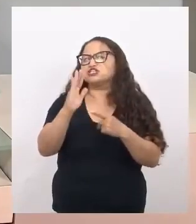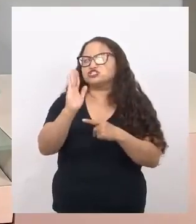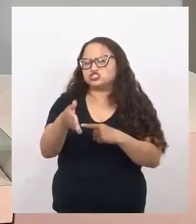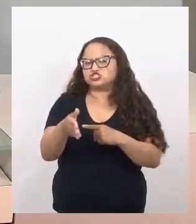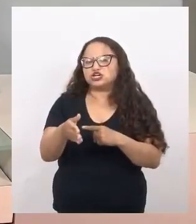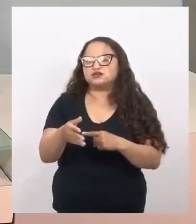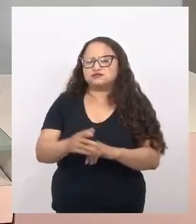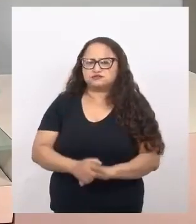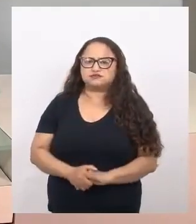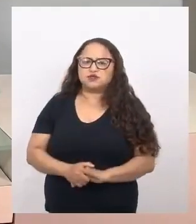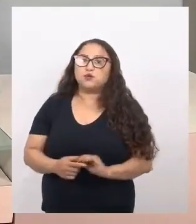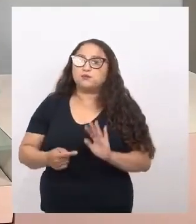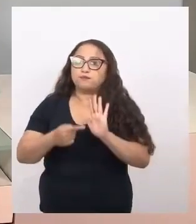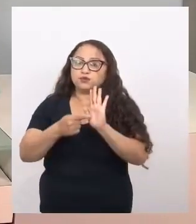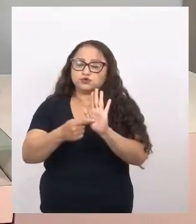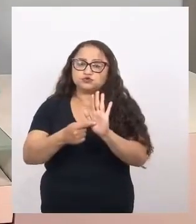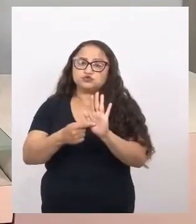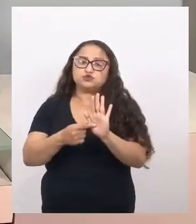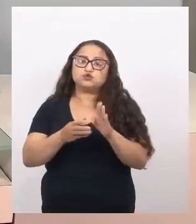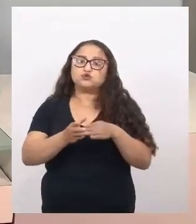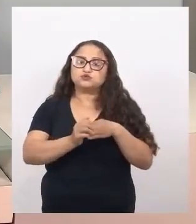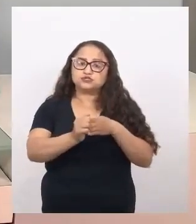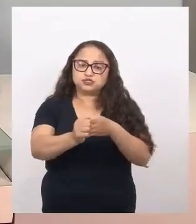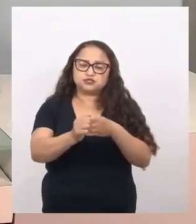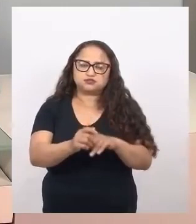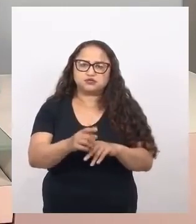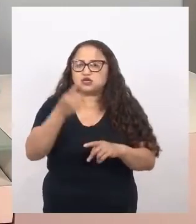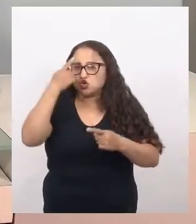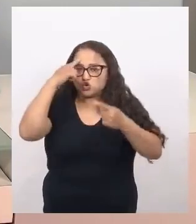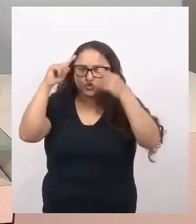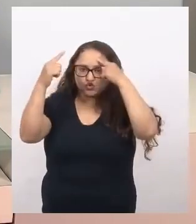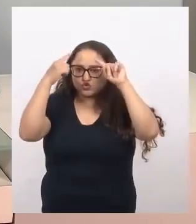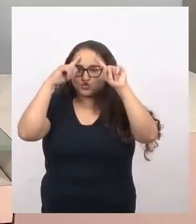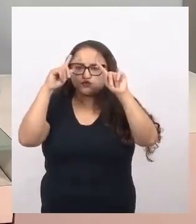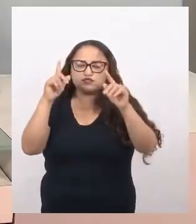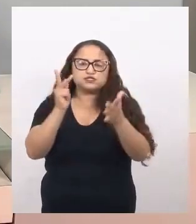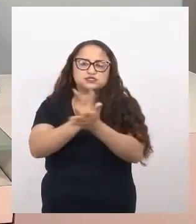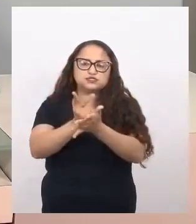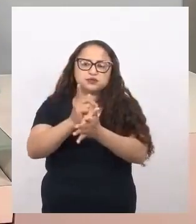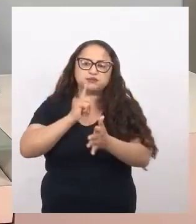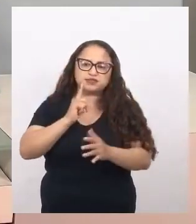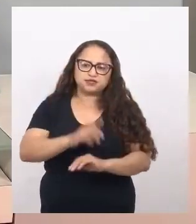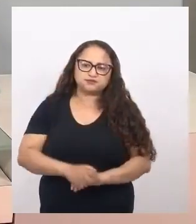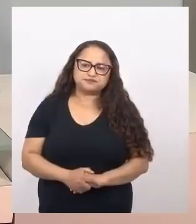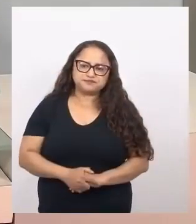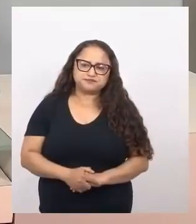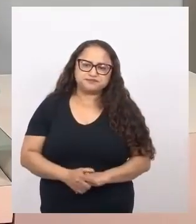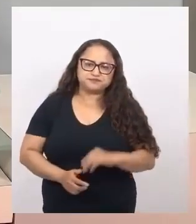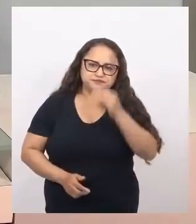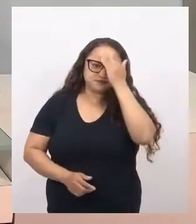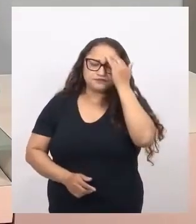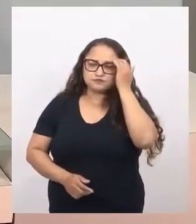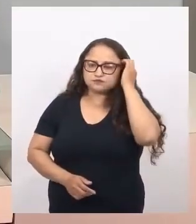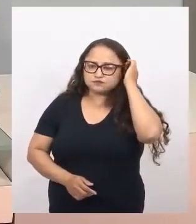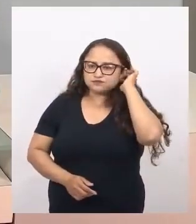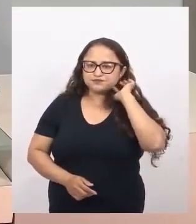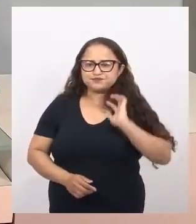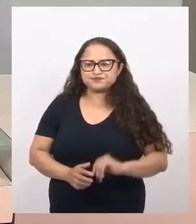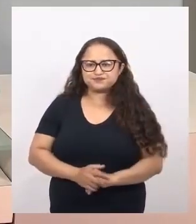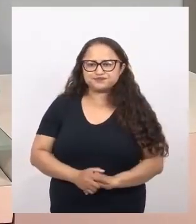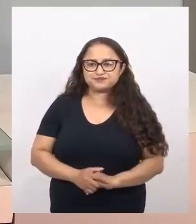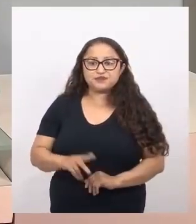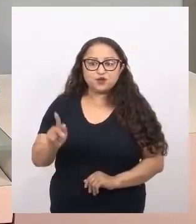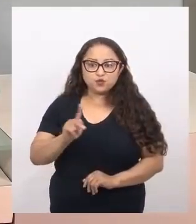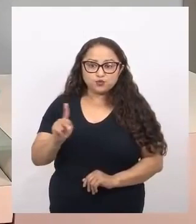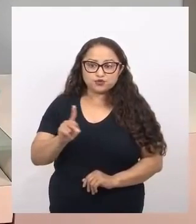só trazendo e discutindo aqui com vocês em cima das dúvidas que continuarem aparecendo. Bom, voltando. Aquele